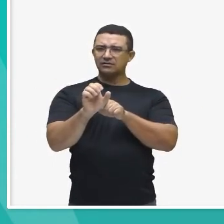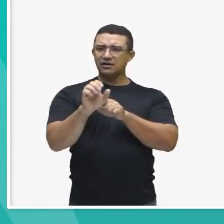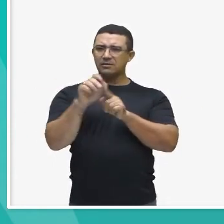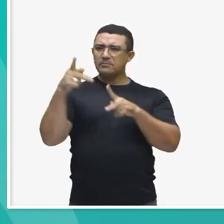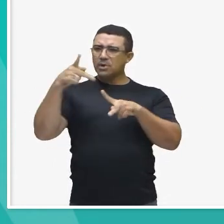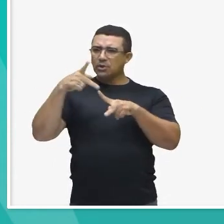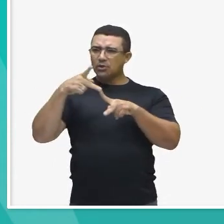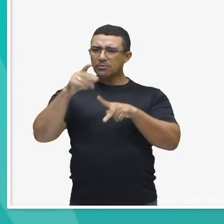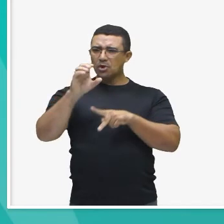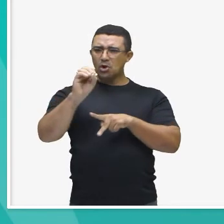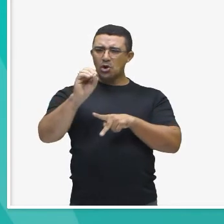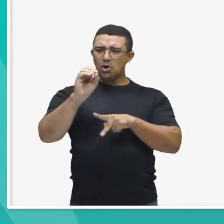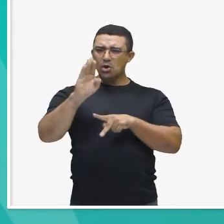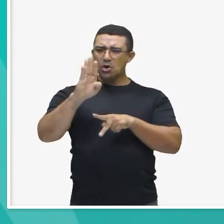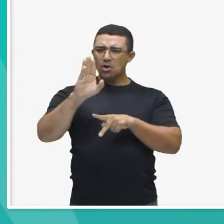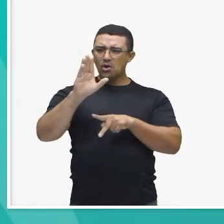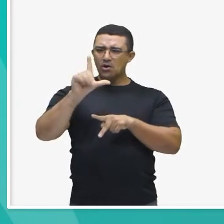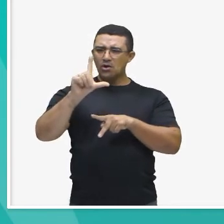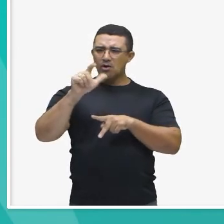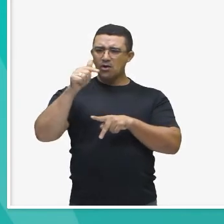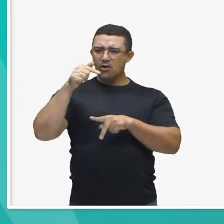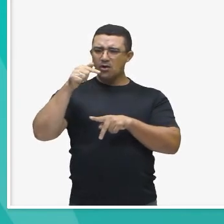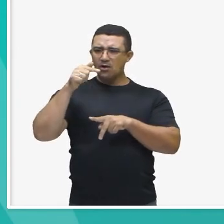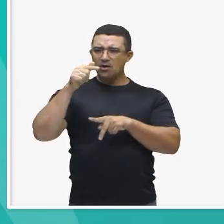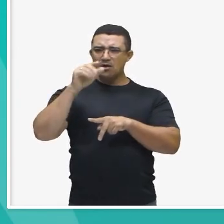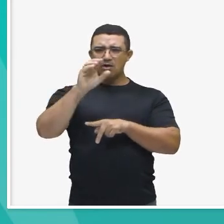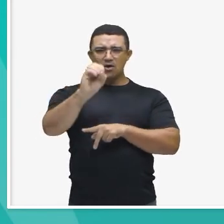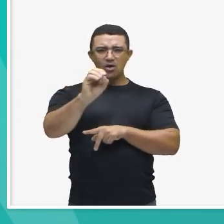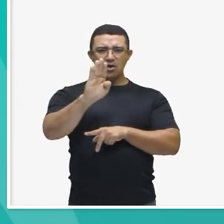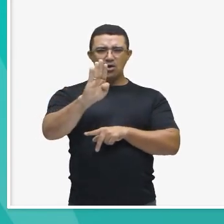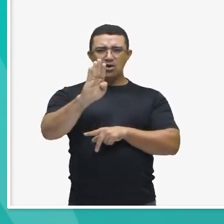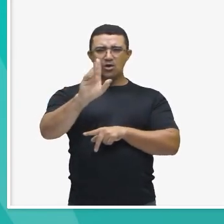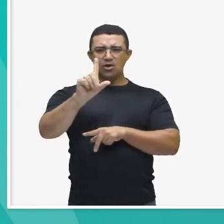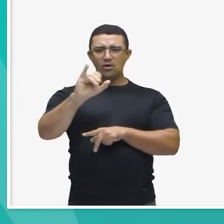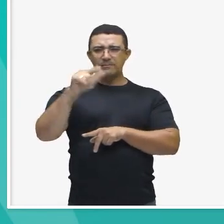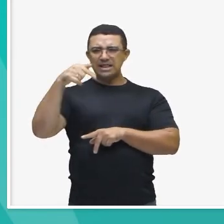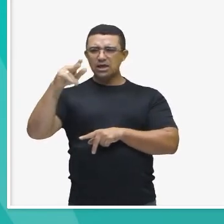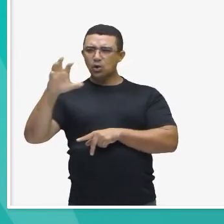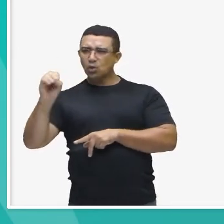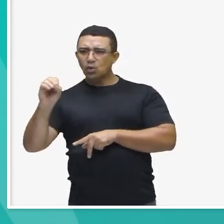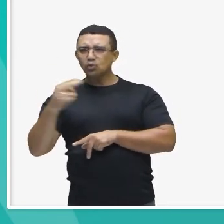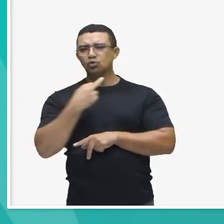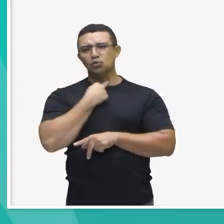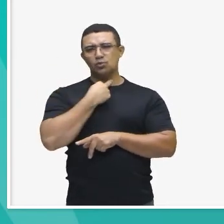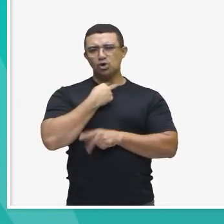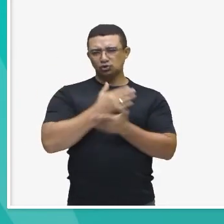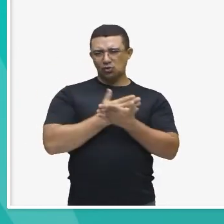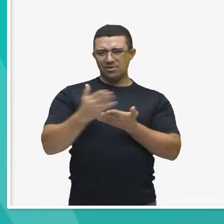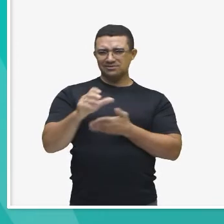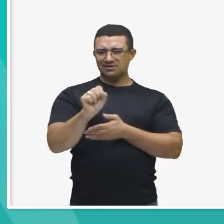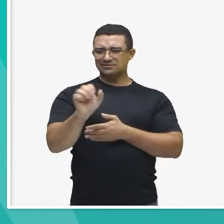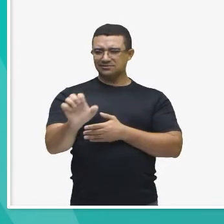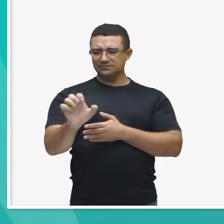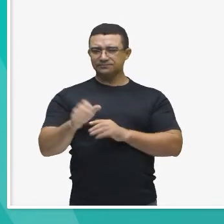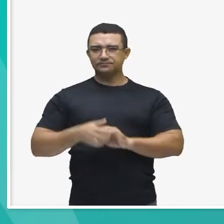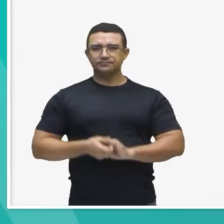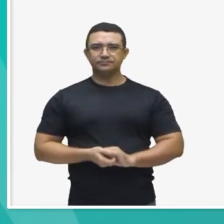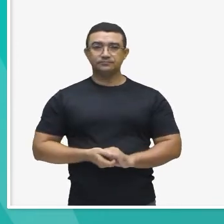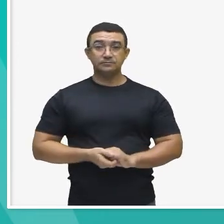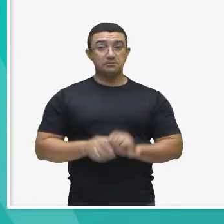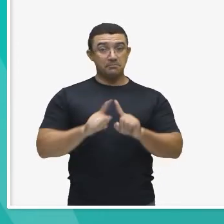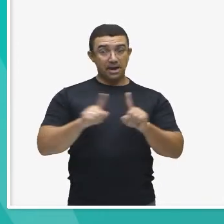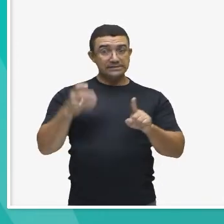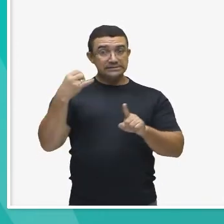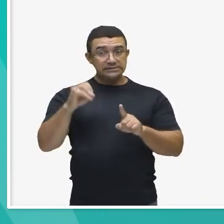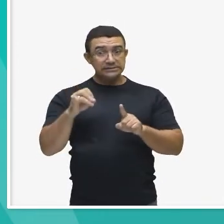uma oração com o pronome oblíquo átono. Tá certo? E agora, se eu